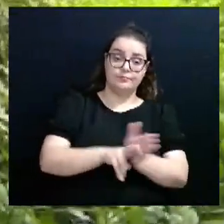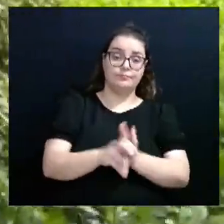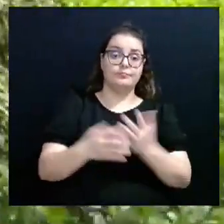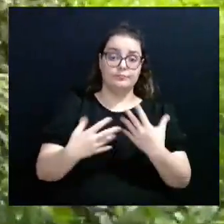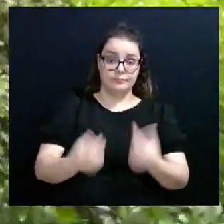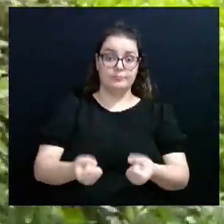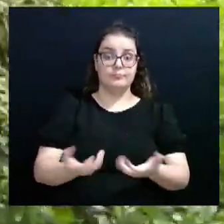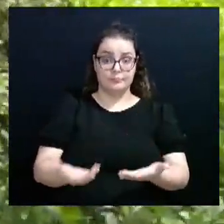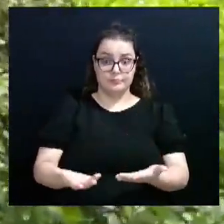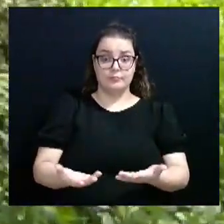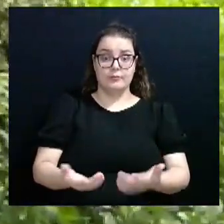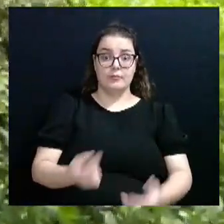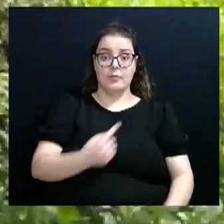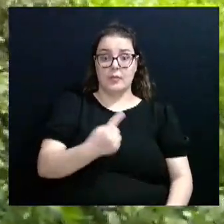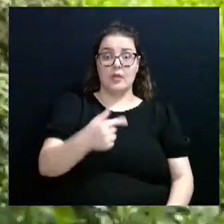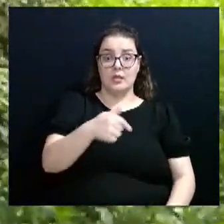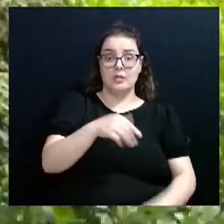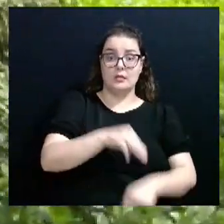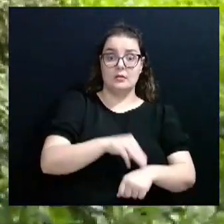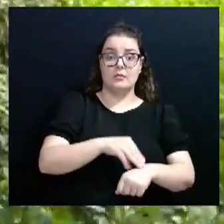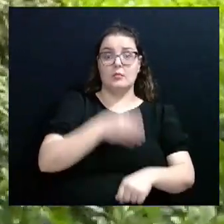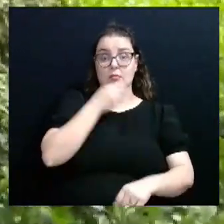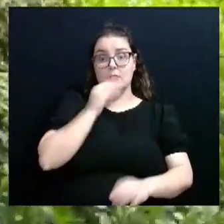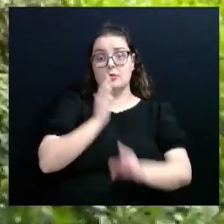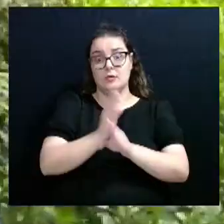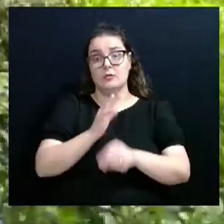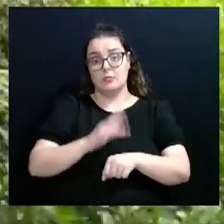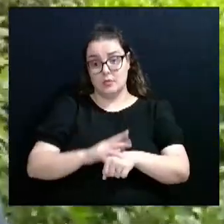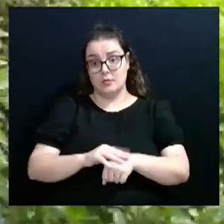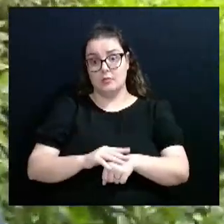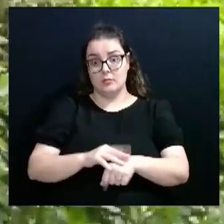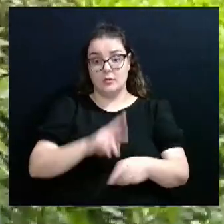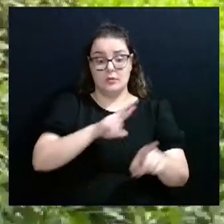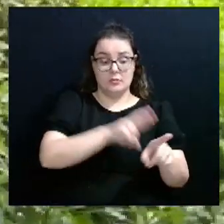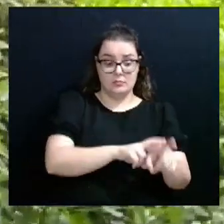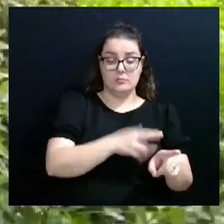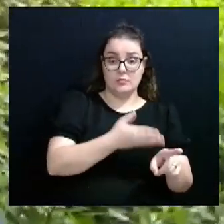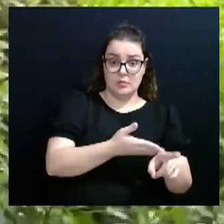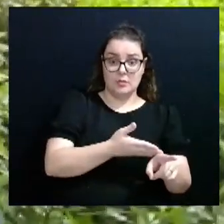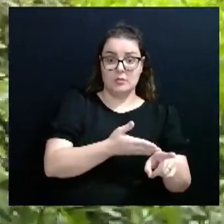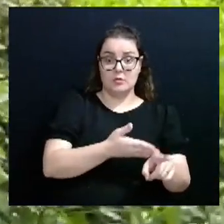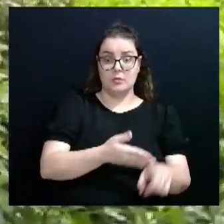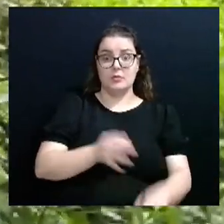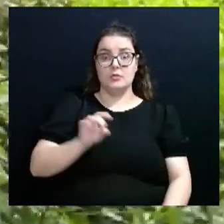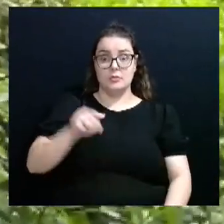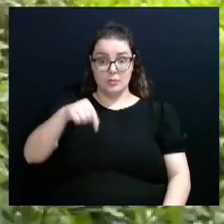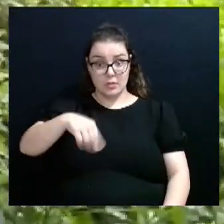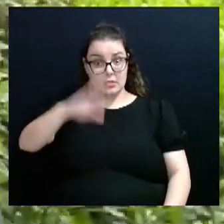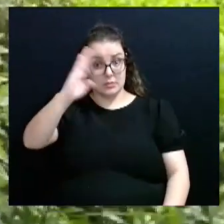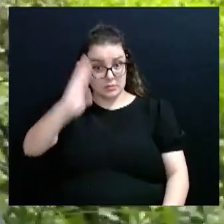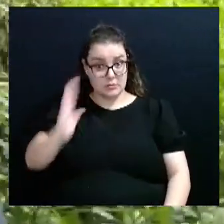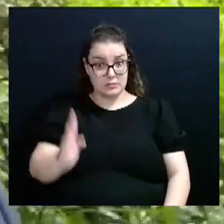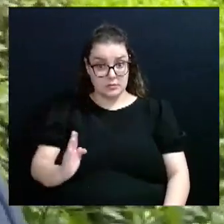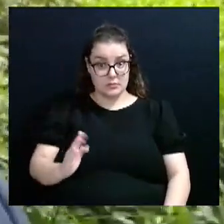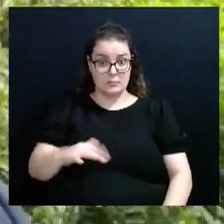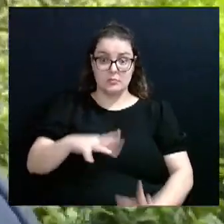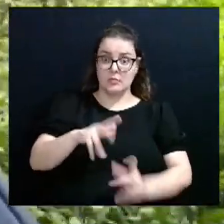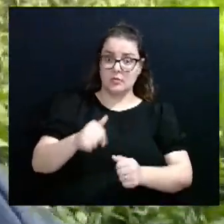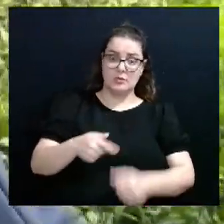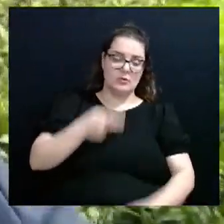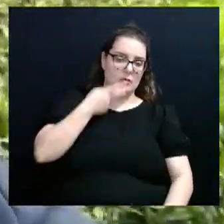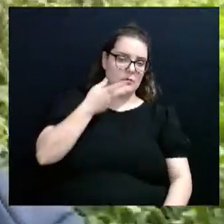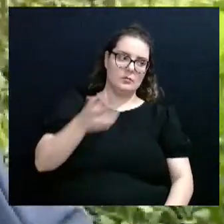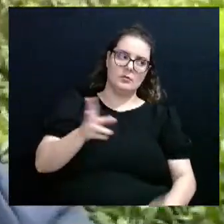7 minutos um homem descobre essa doença na próstata, somente aqui no Brasil, e mundialmente falando, em um ano, mais